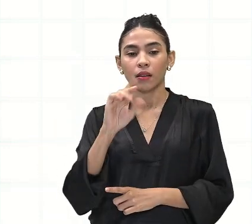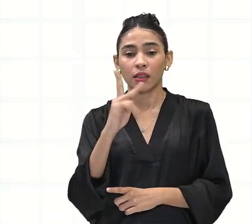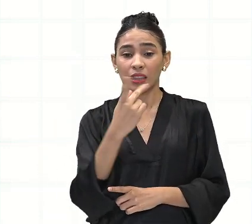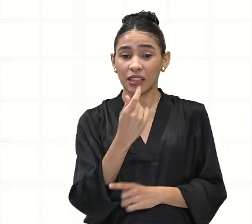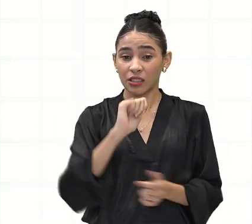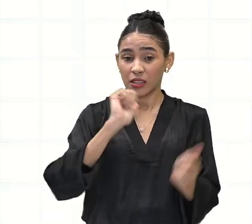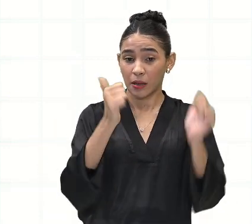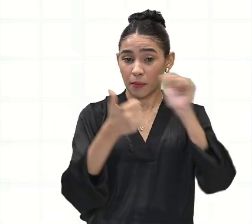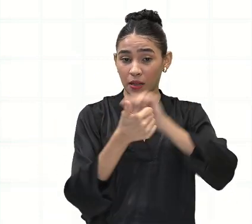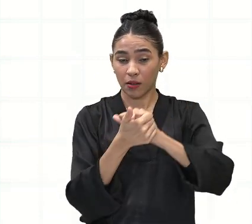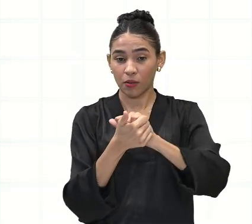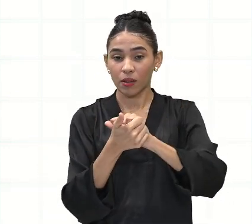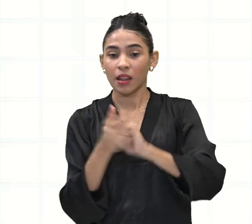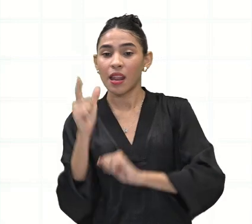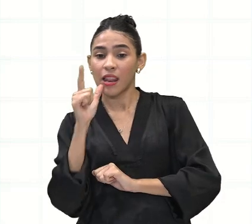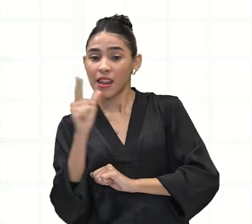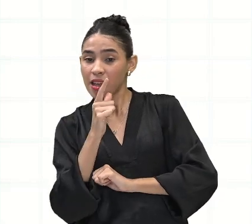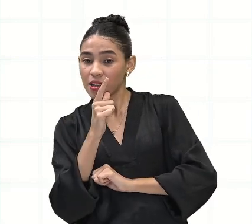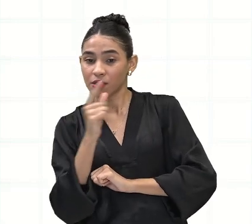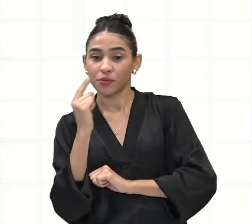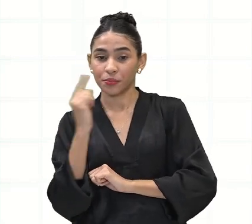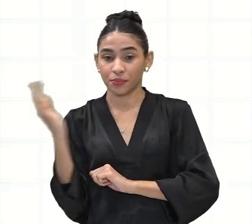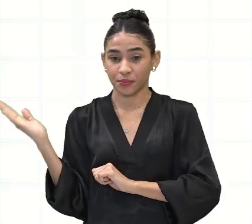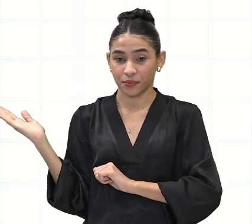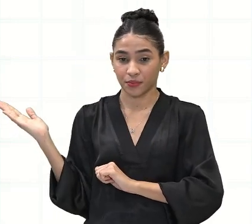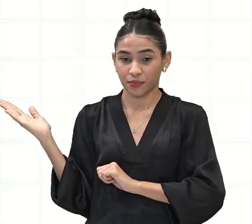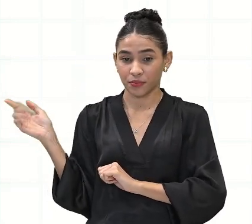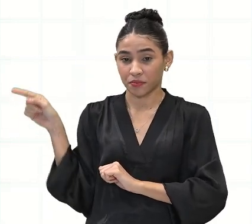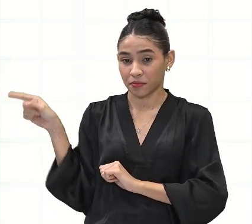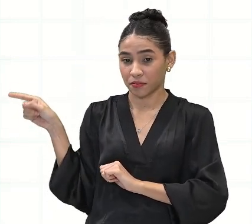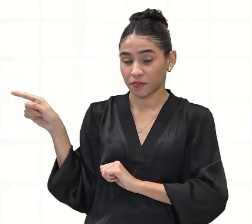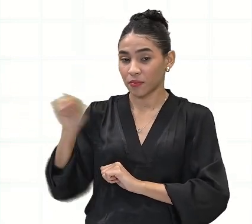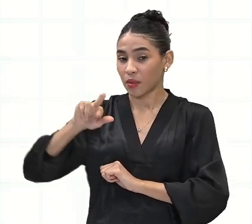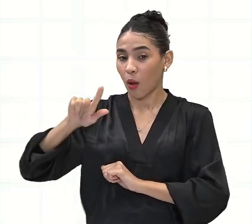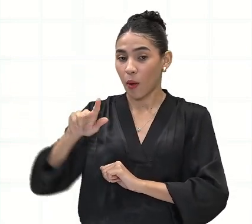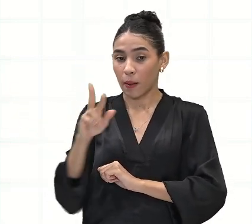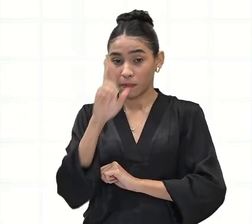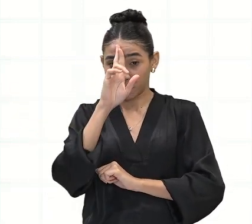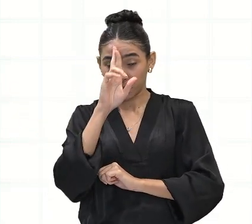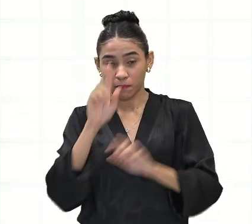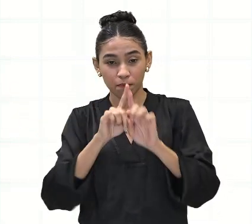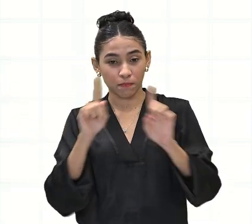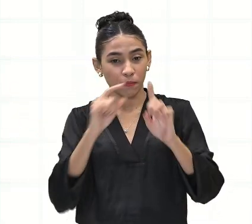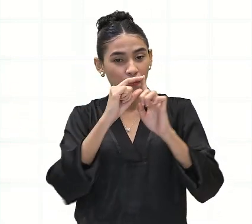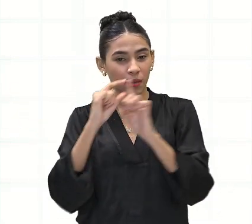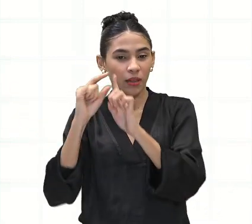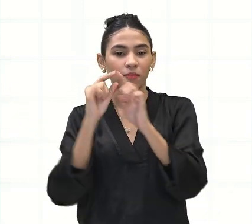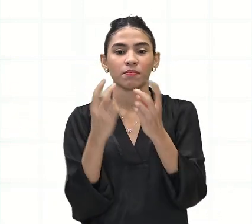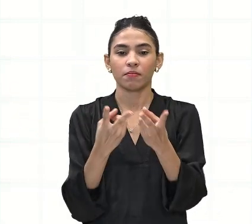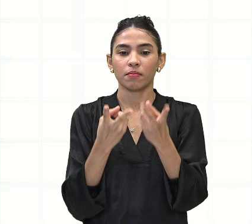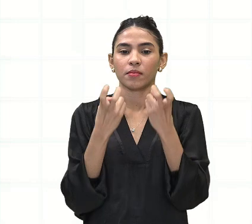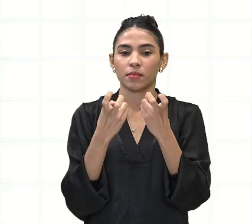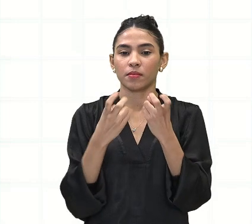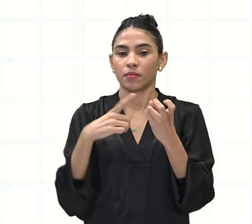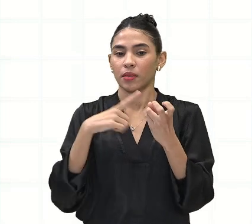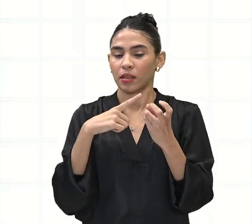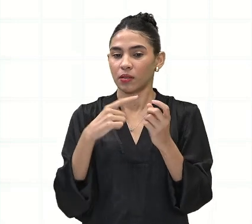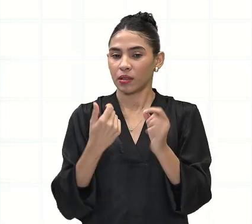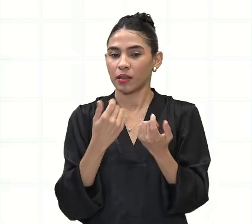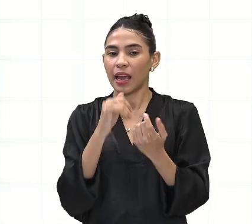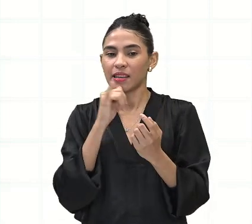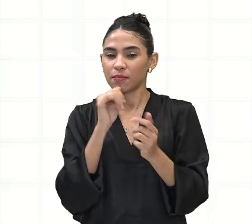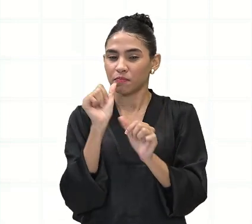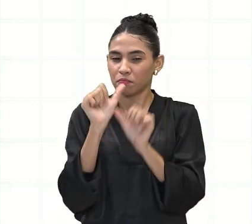se transformando no lanche, que não é necessariamente um almoço. E as palavras também podem ter esse poder de